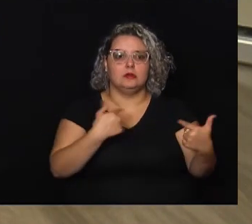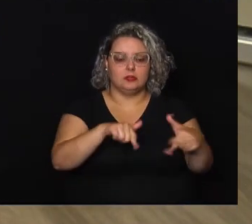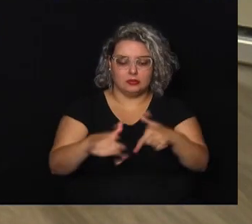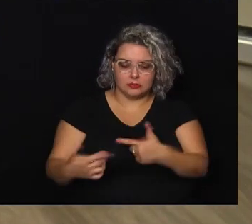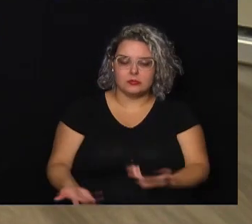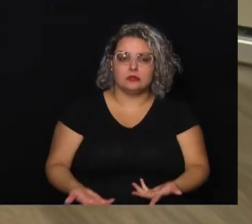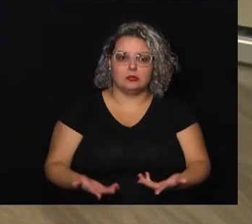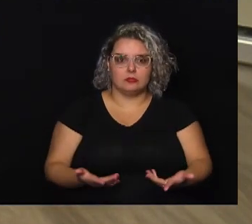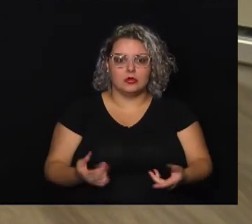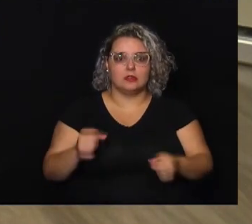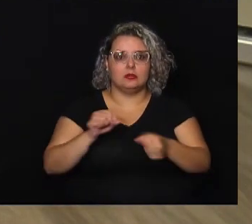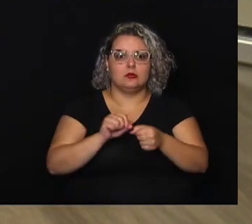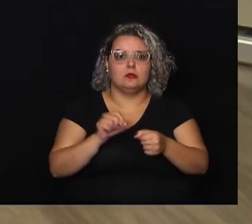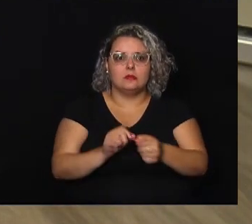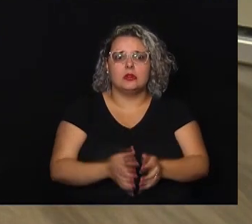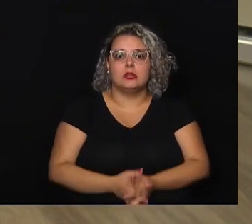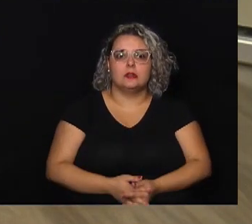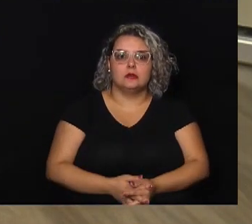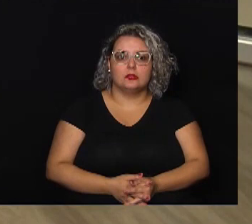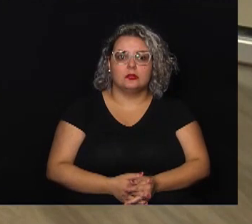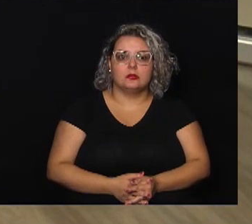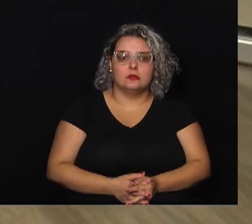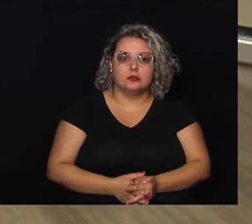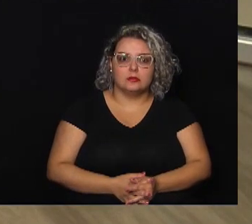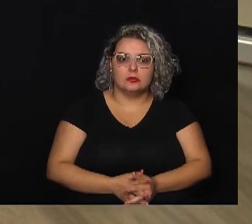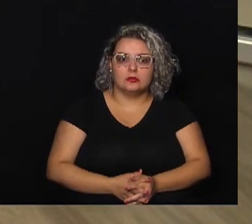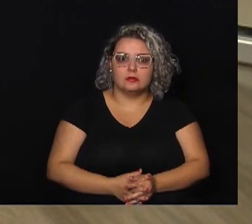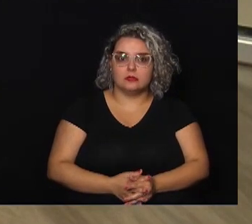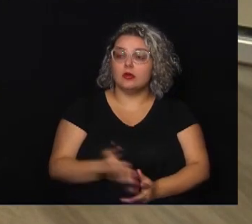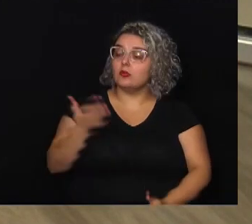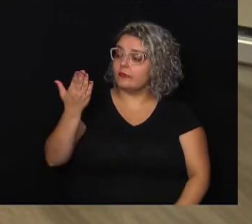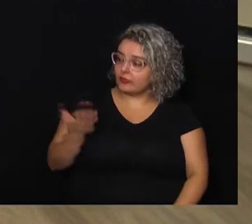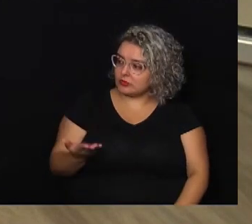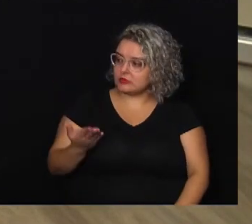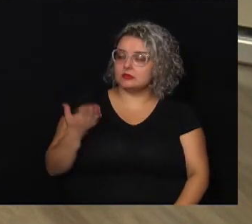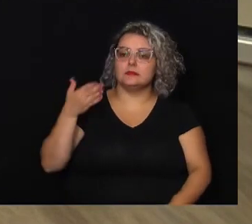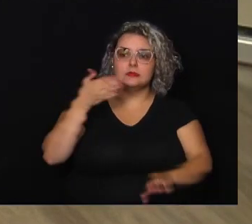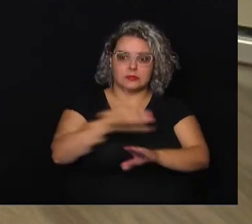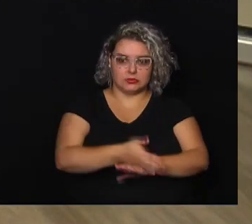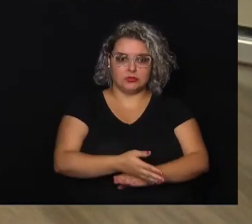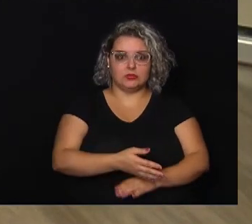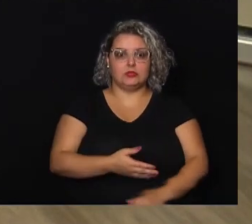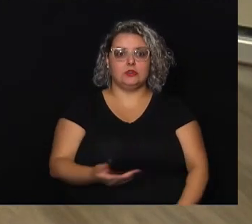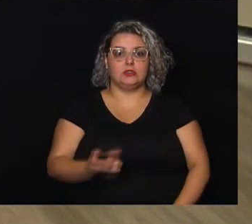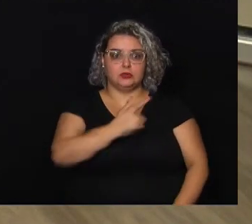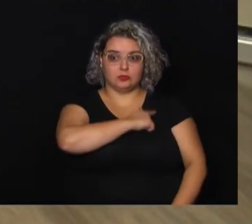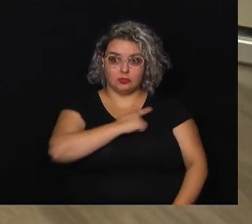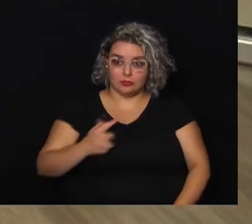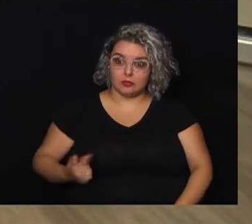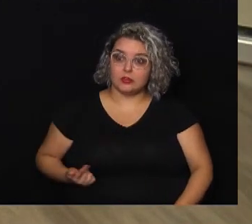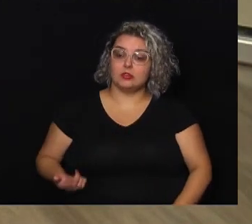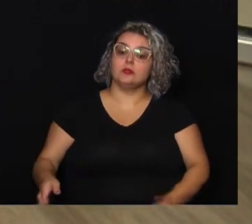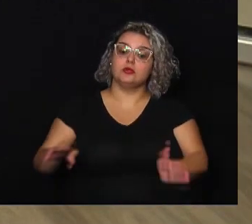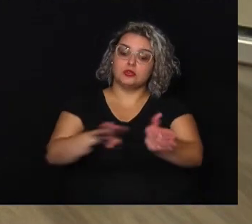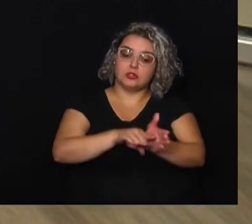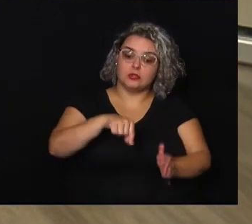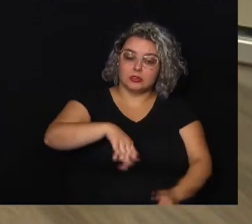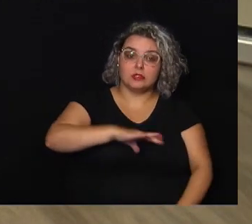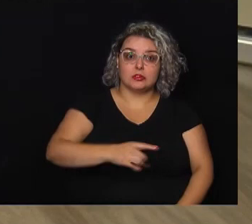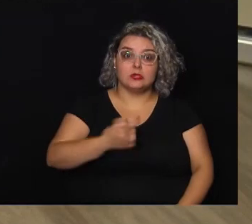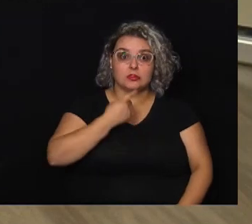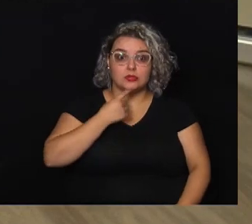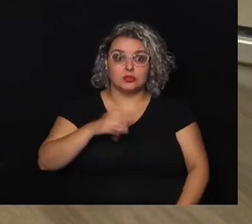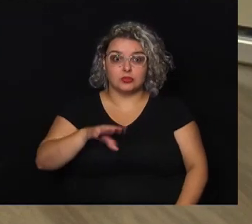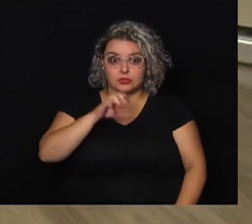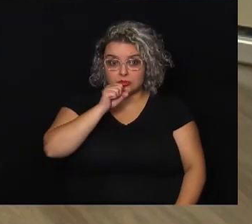que está sendo realizado. Você participou, veio o governador até a cidade de Campinas no último sábado, o senhor